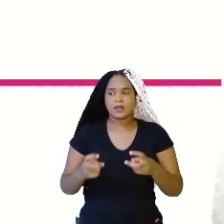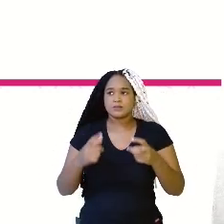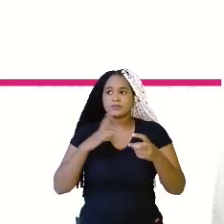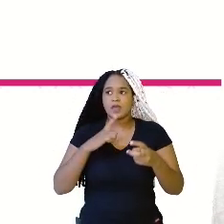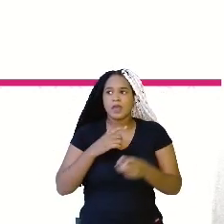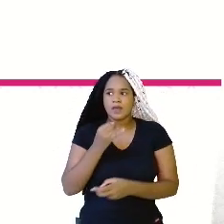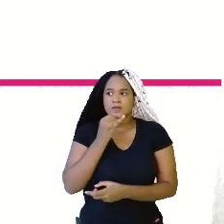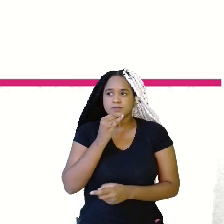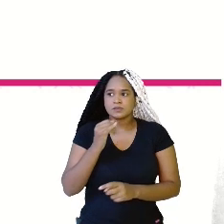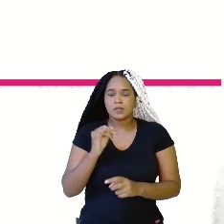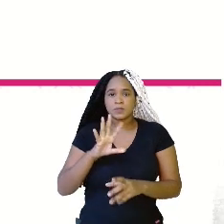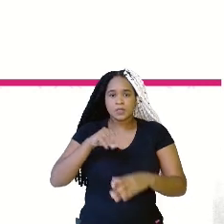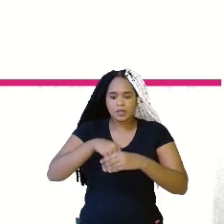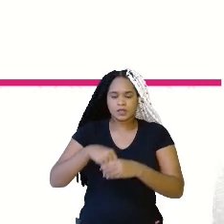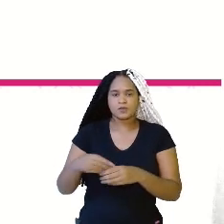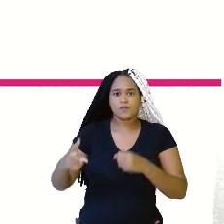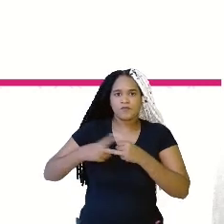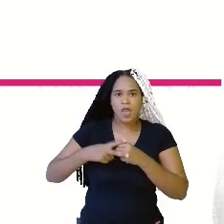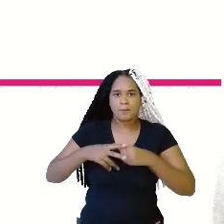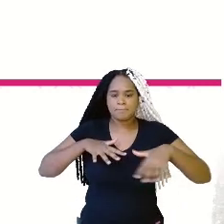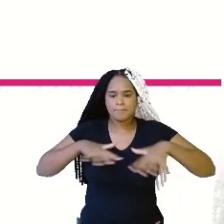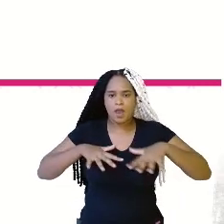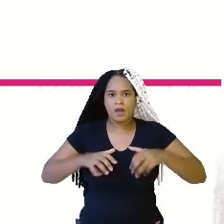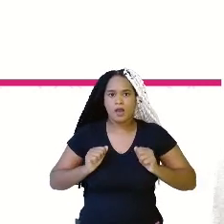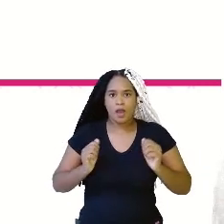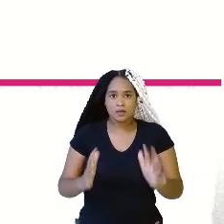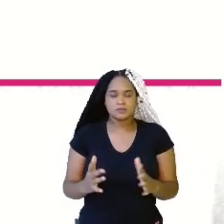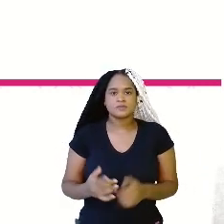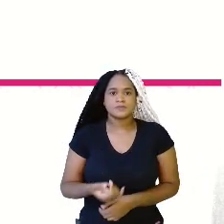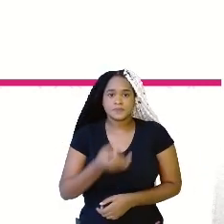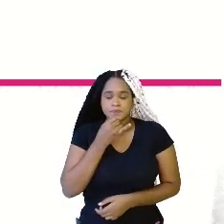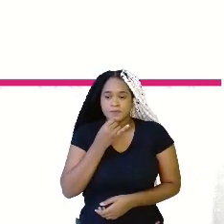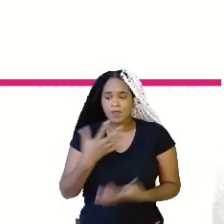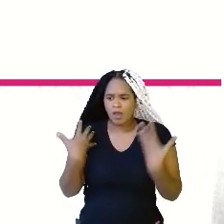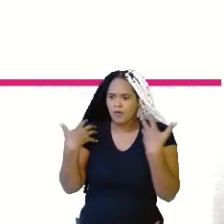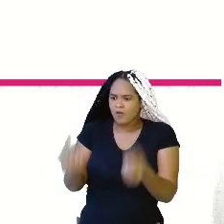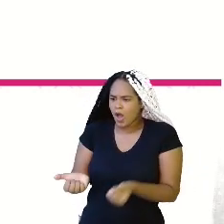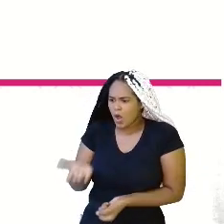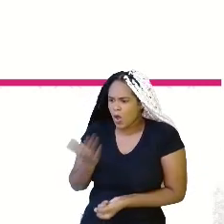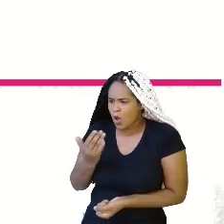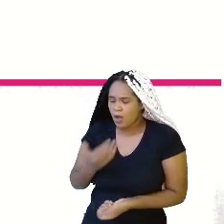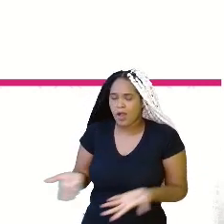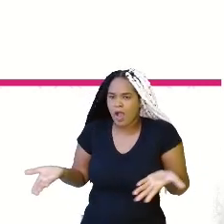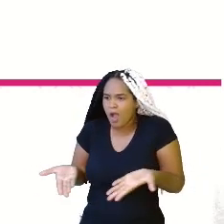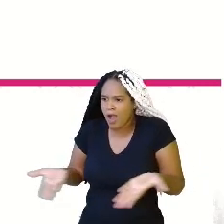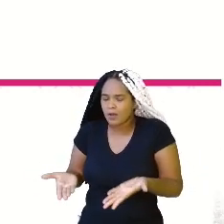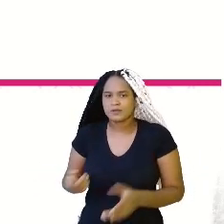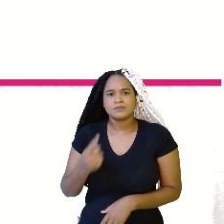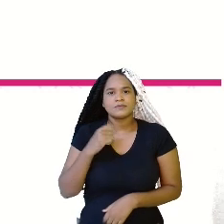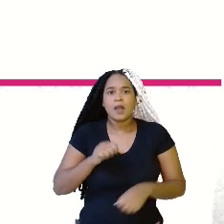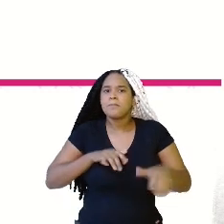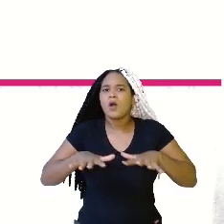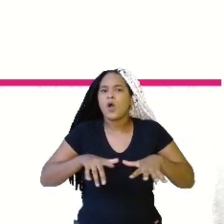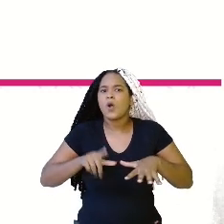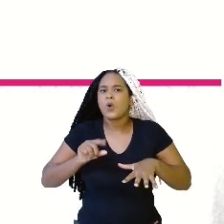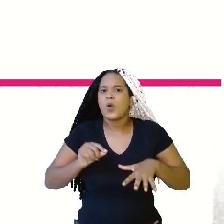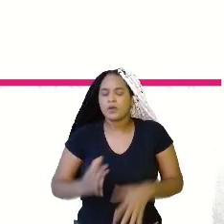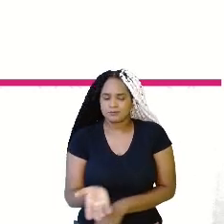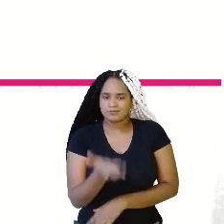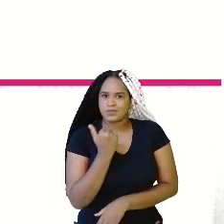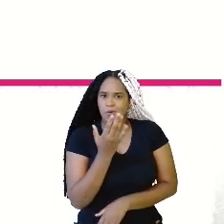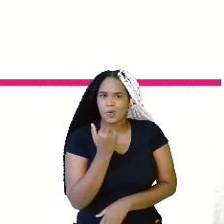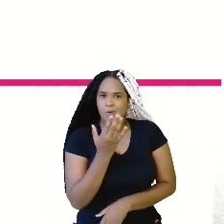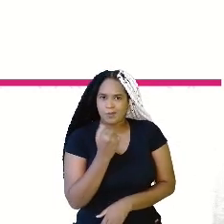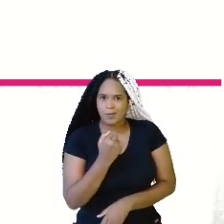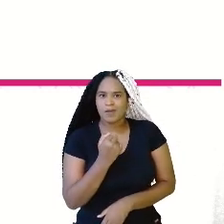exemplos de verbo que tem ação. Vamos almoçar agora. Qual é a ação? Almoçar. Está aí destacado